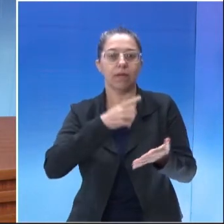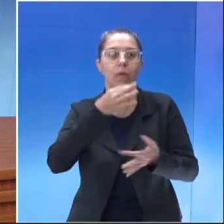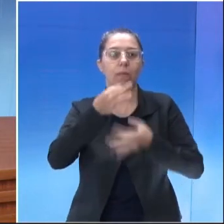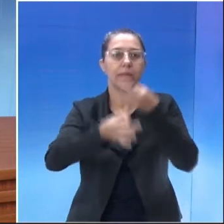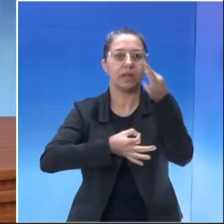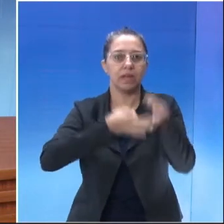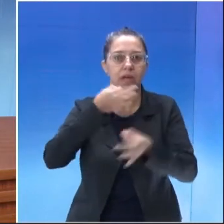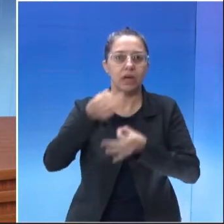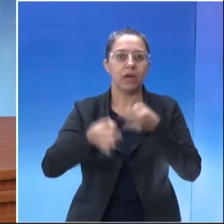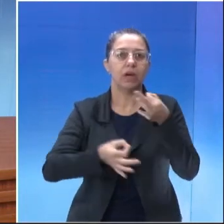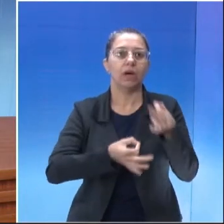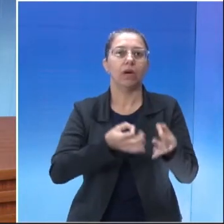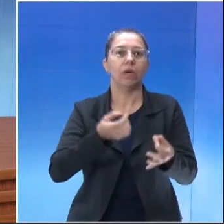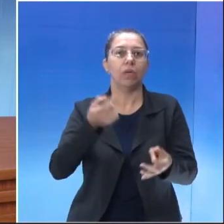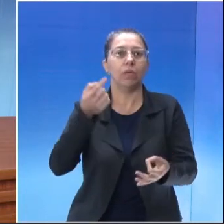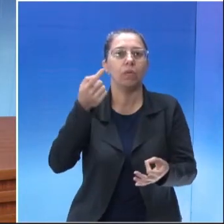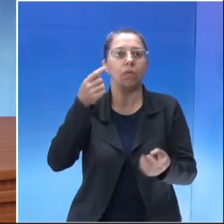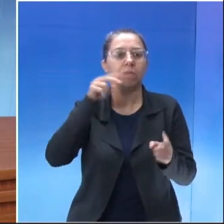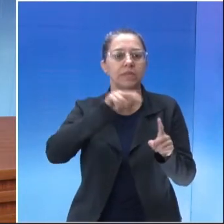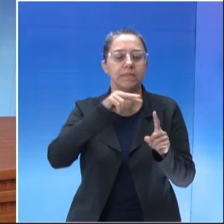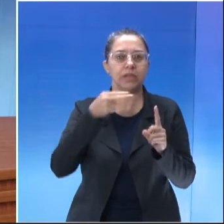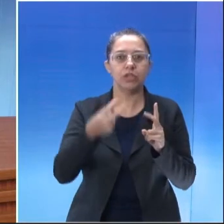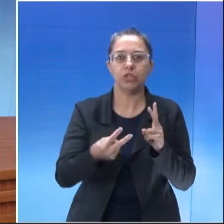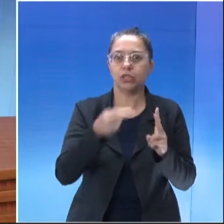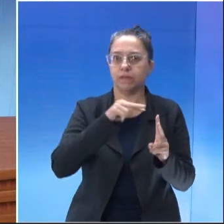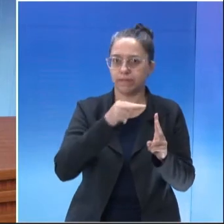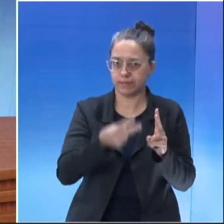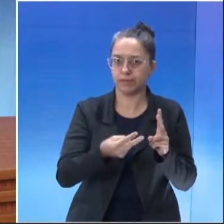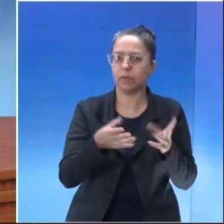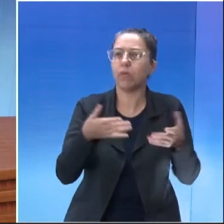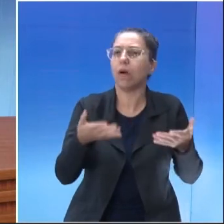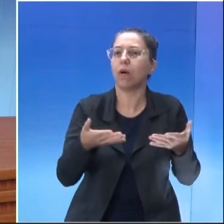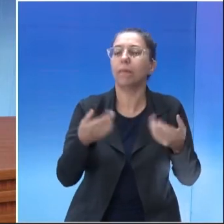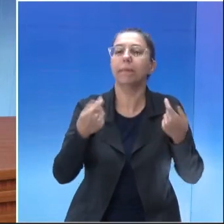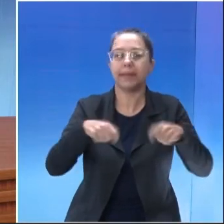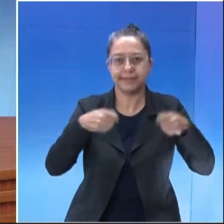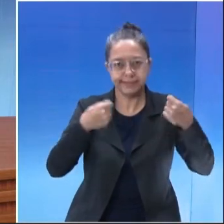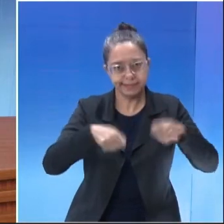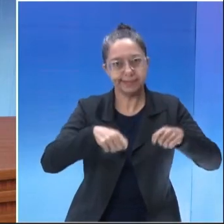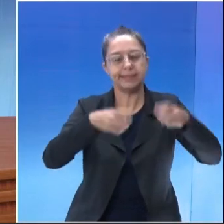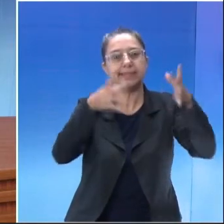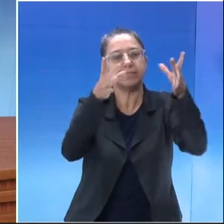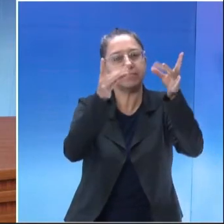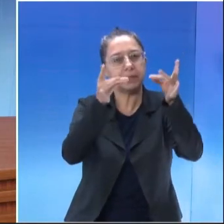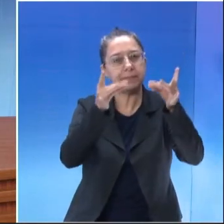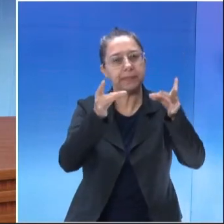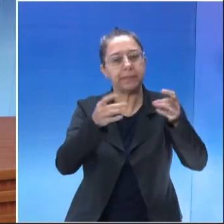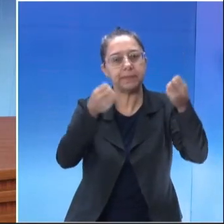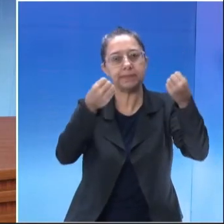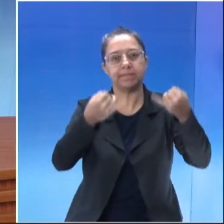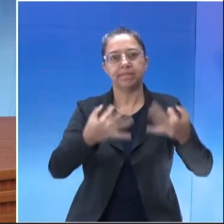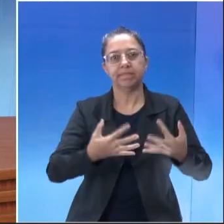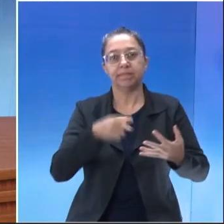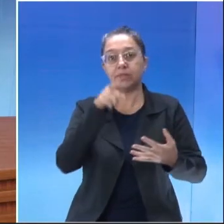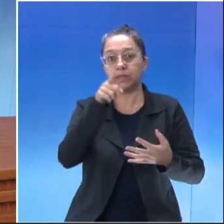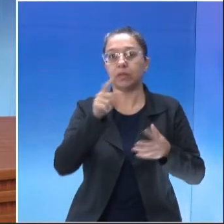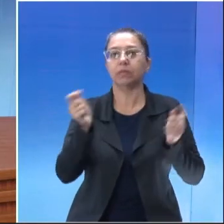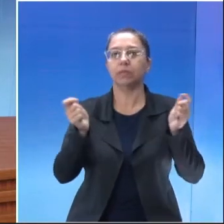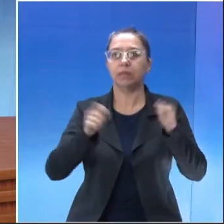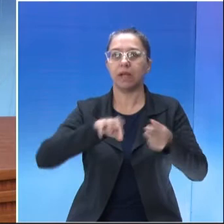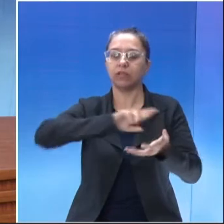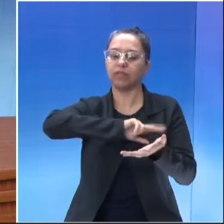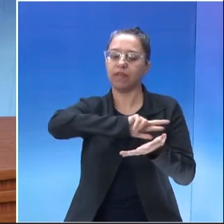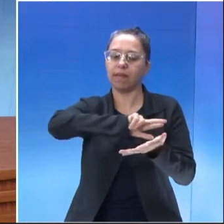dão ponto de vista, eles têm argumentos. E para esses argumentos eu posso utilizar vários tipos de